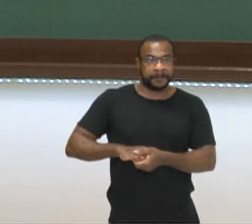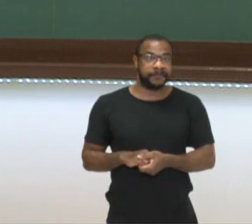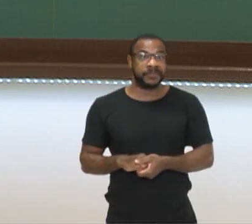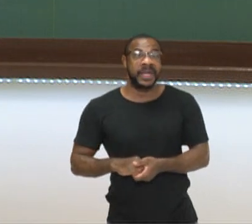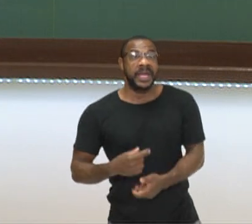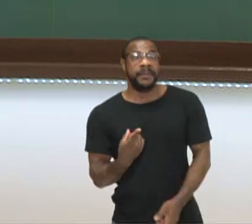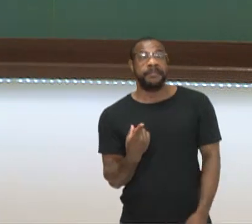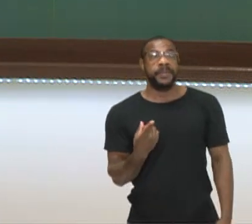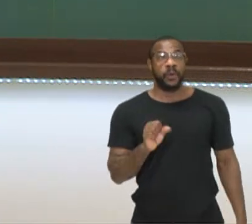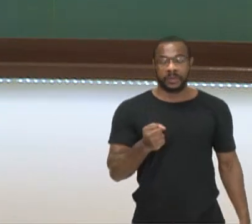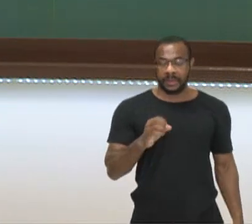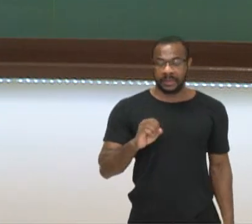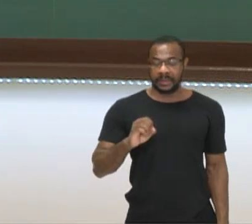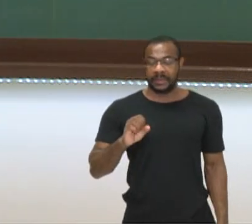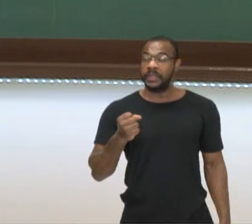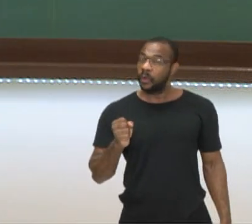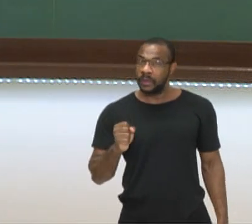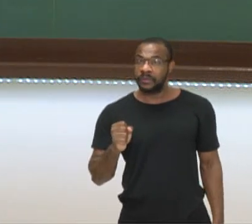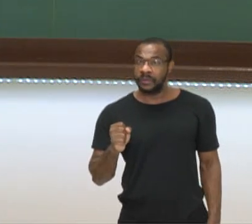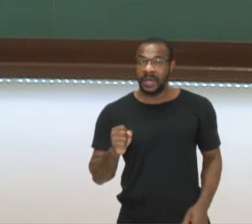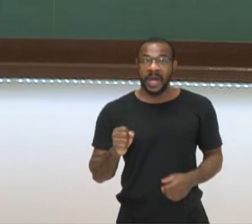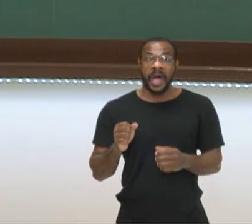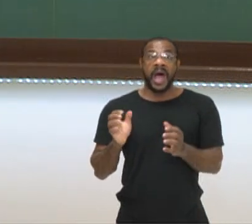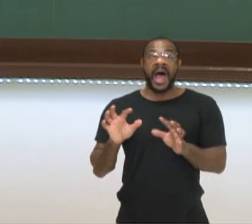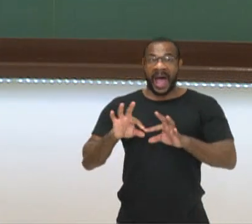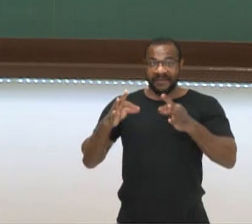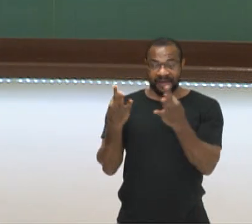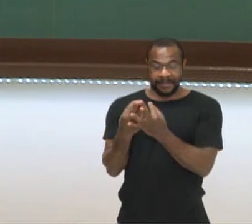vir para o Brasil e inicia